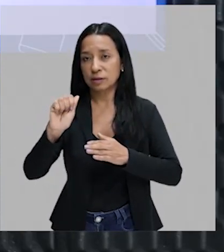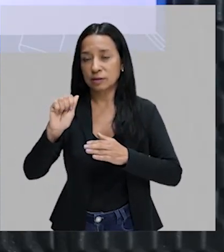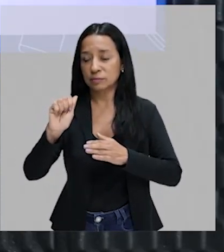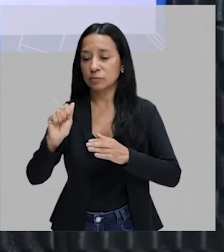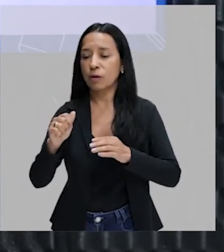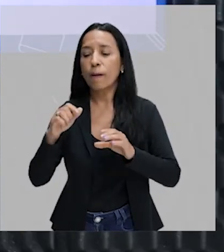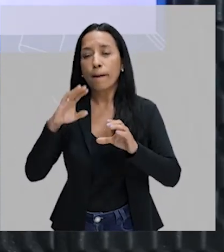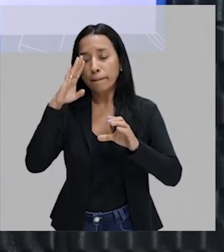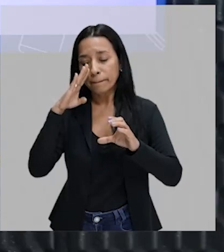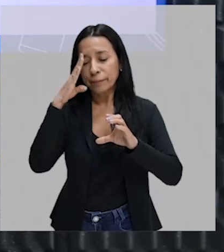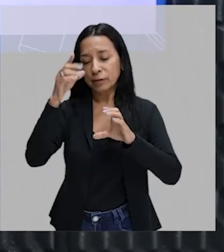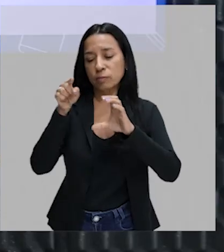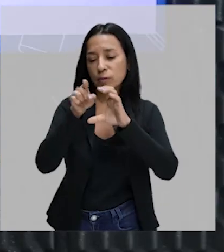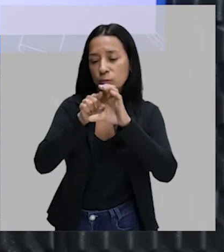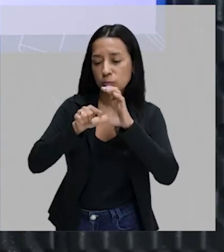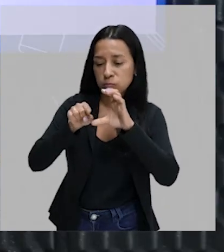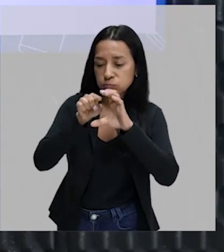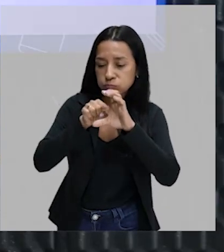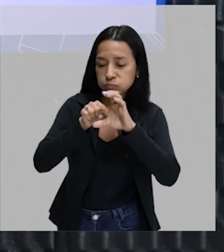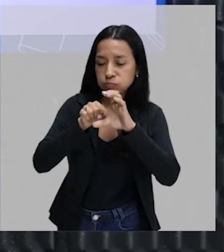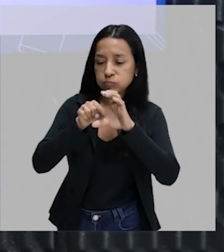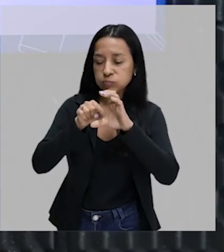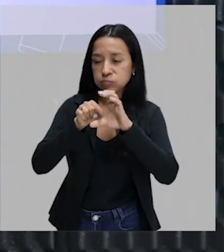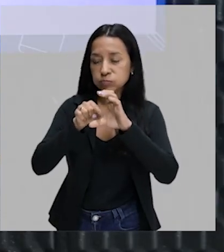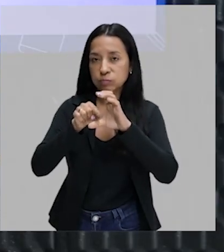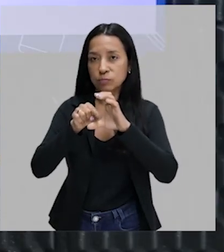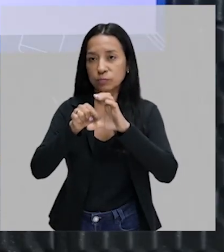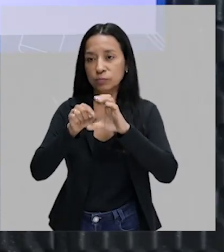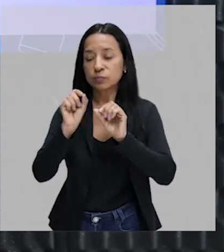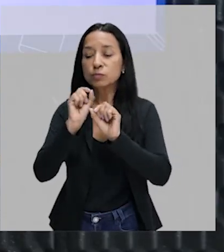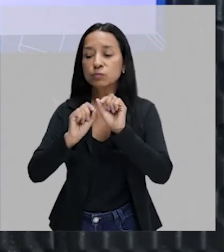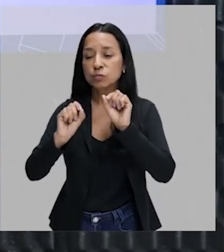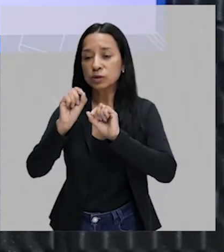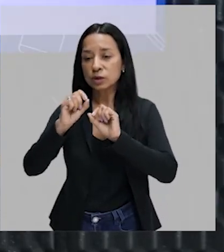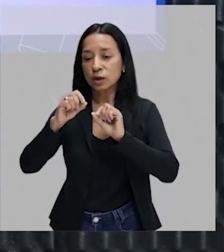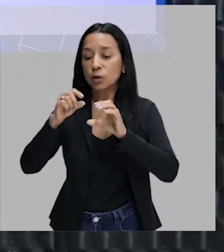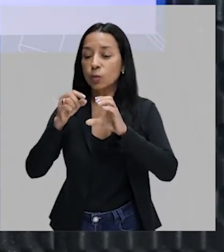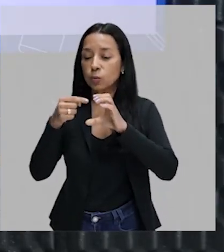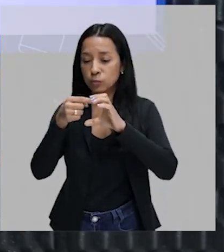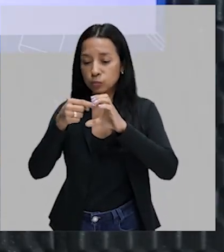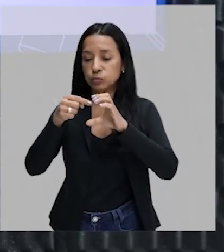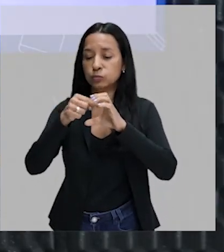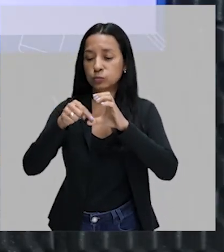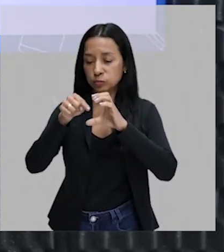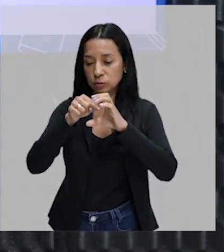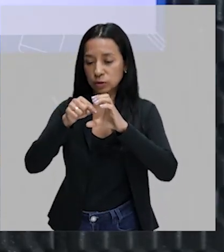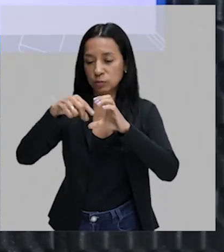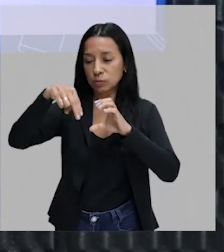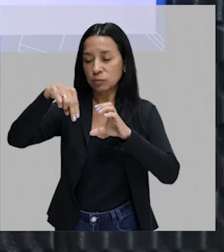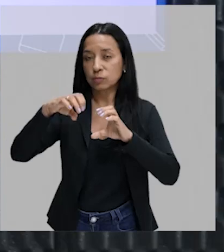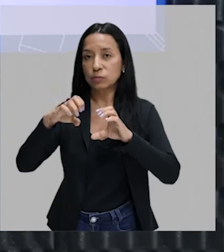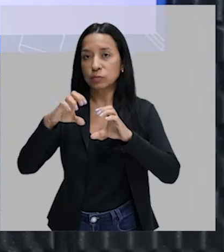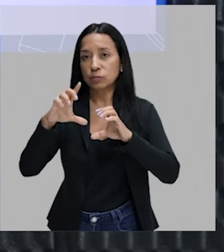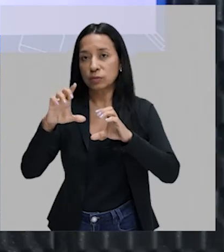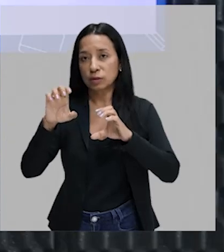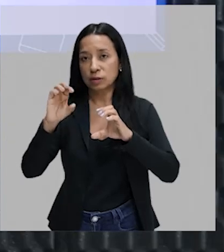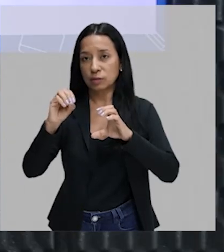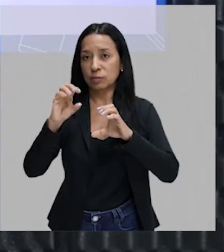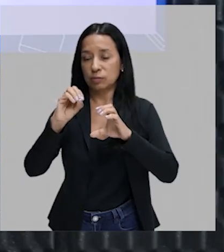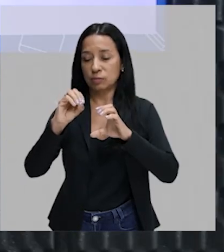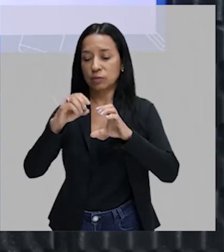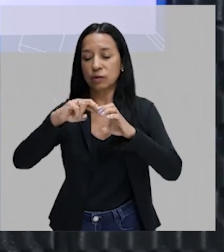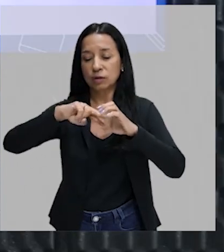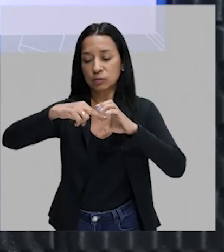compartimento interno da célula, tá? Que é o núcleo, tá? Então, o núcleo e os cromossomos. No caso